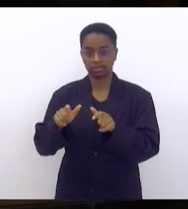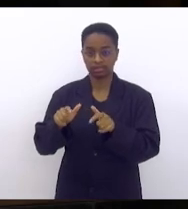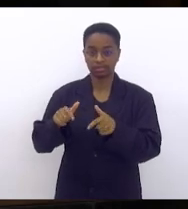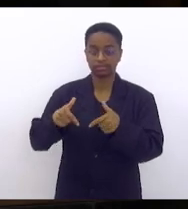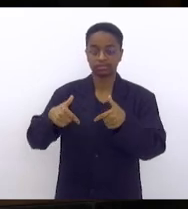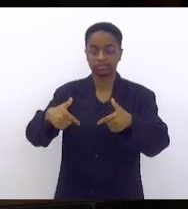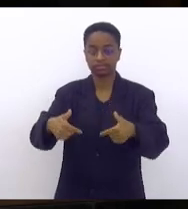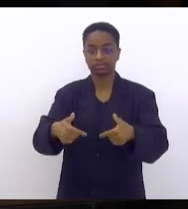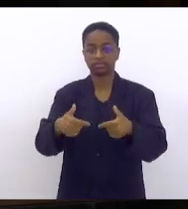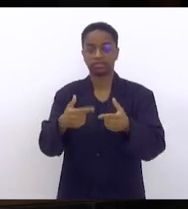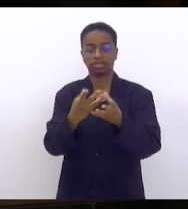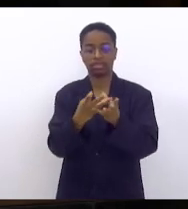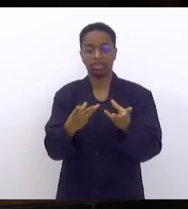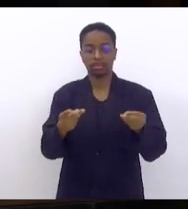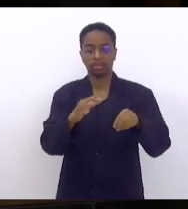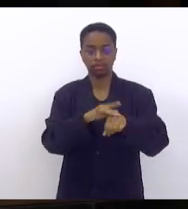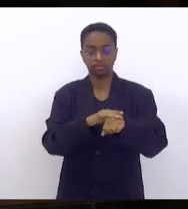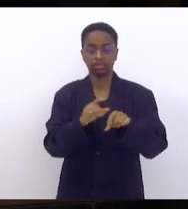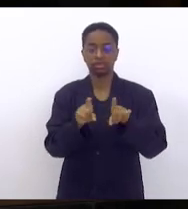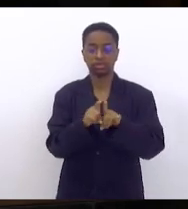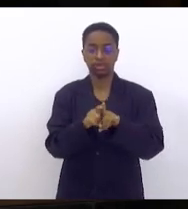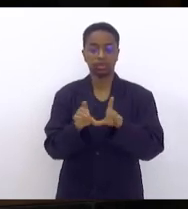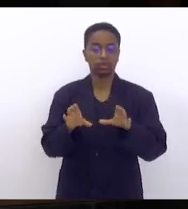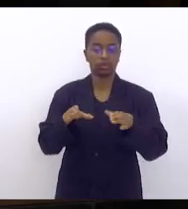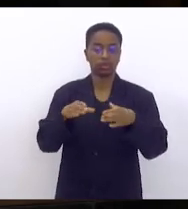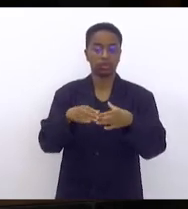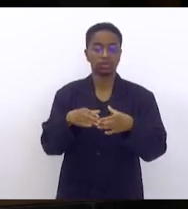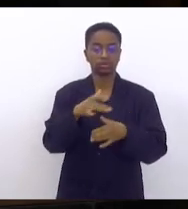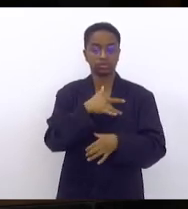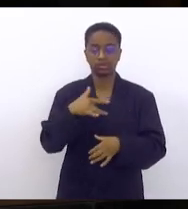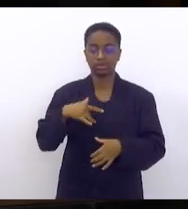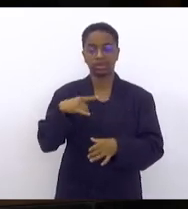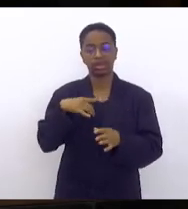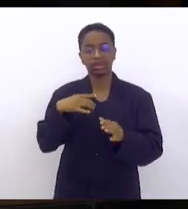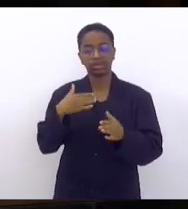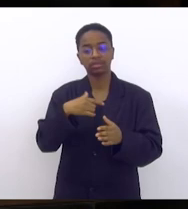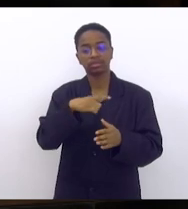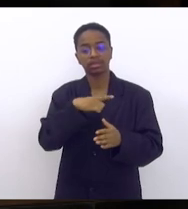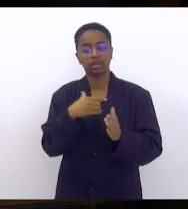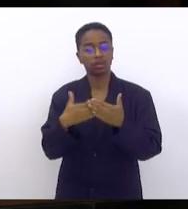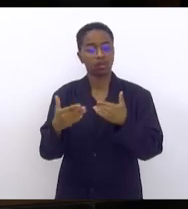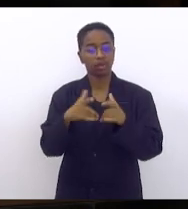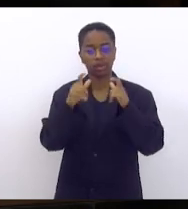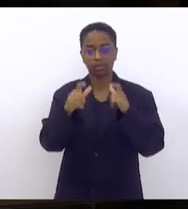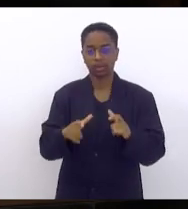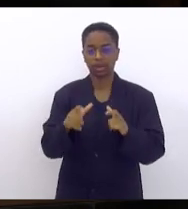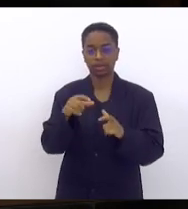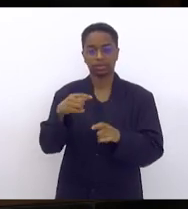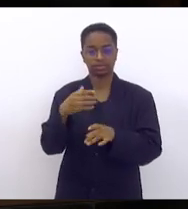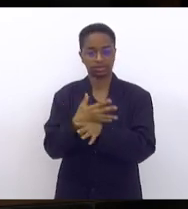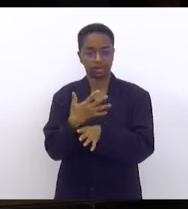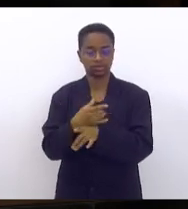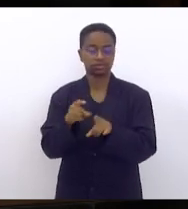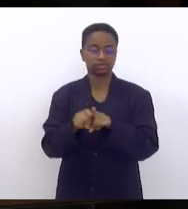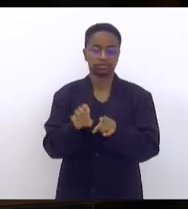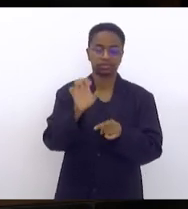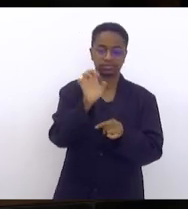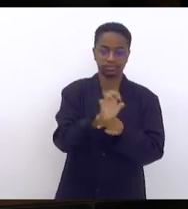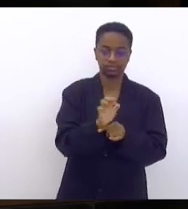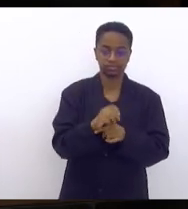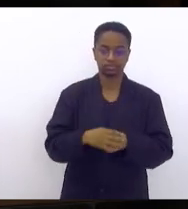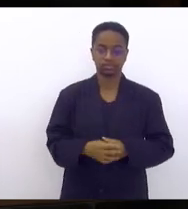tem agente de combate de endemias e tem agente comunitário de saúde em todo lugar do município e do estado, né? Nós